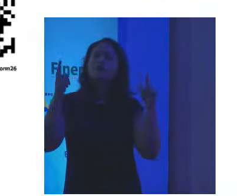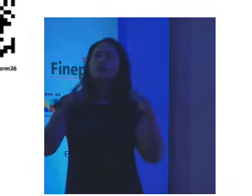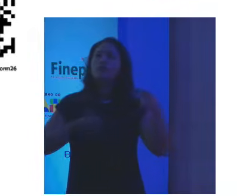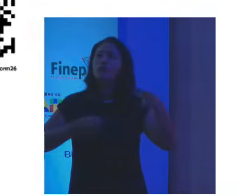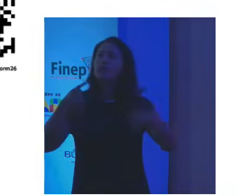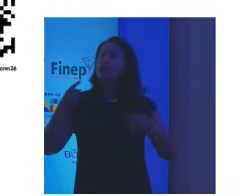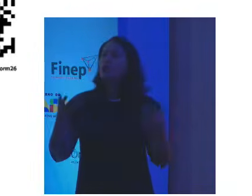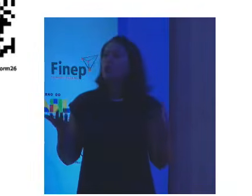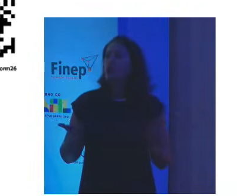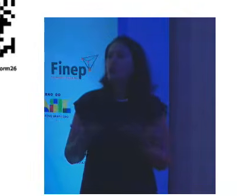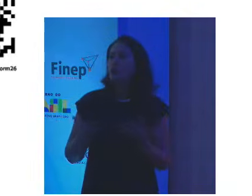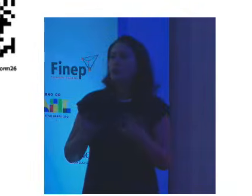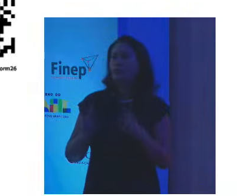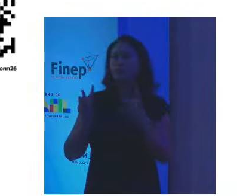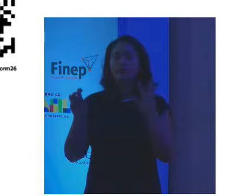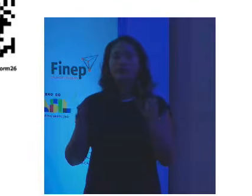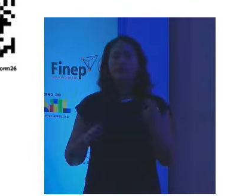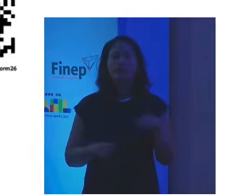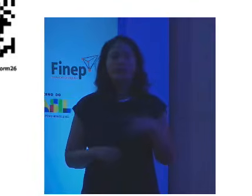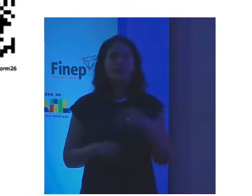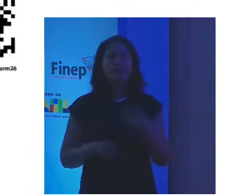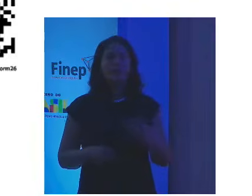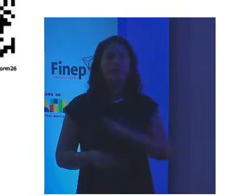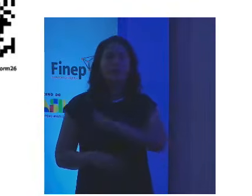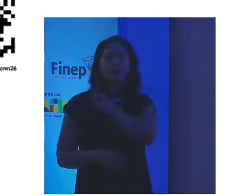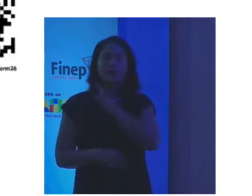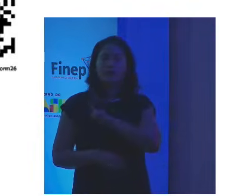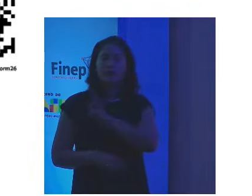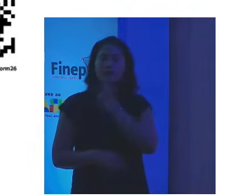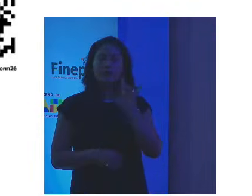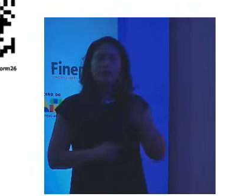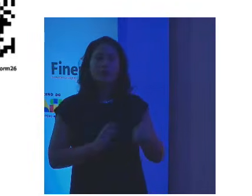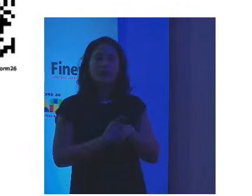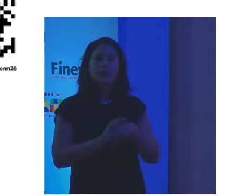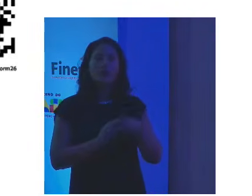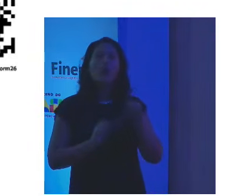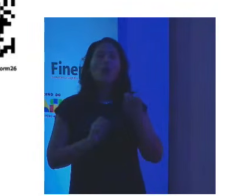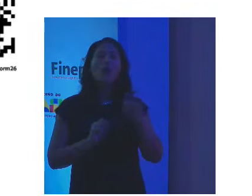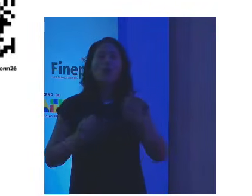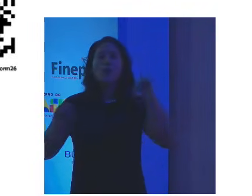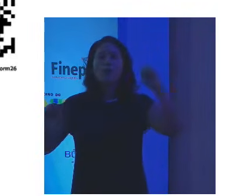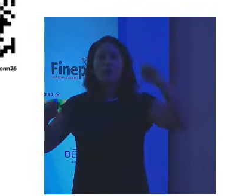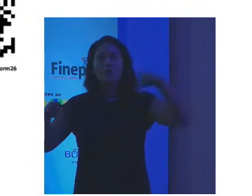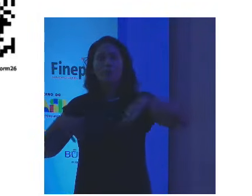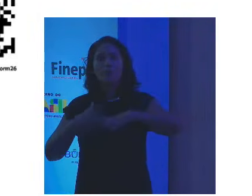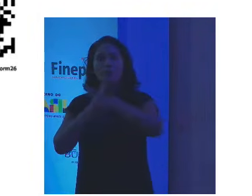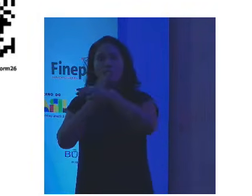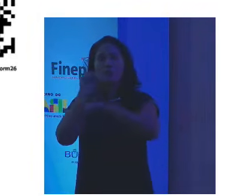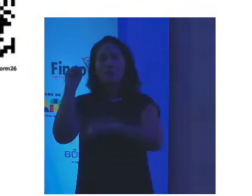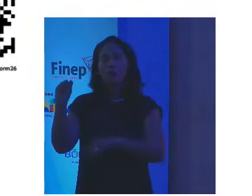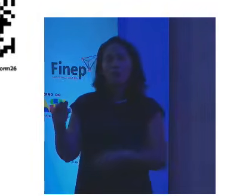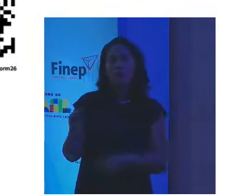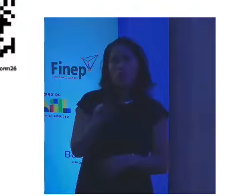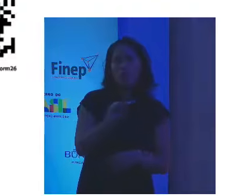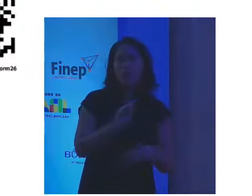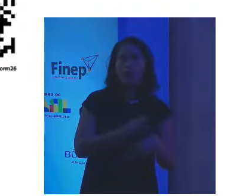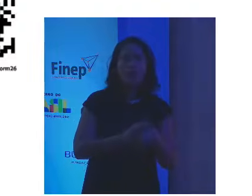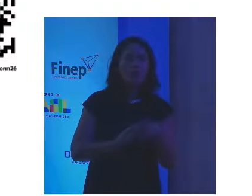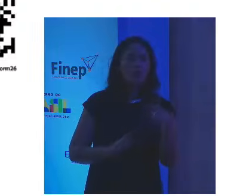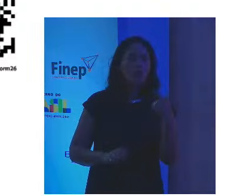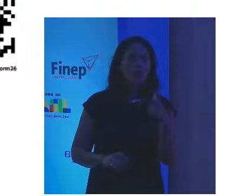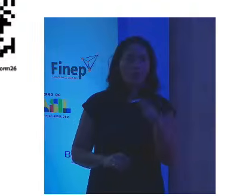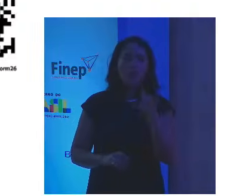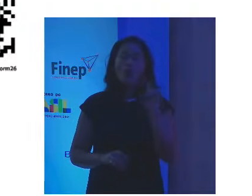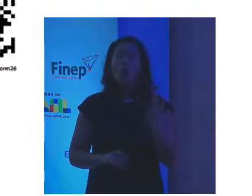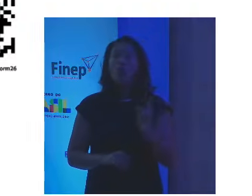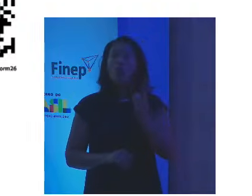discutiu agora sobre uma governança integrada do Atlântico Sudoeste, porque a gente não tem uma organização de pesca nessa região do Atlântico, é a